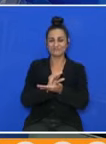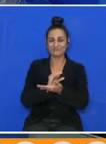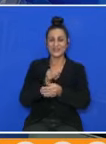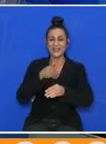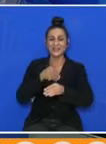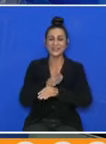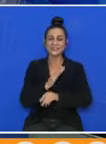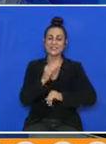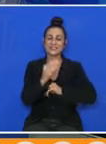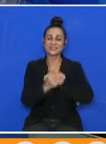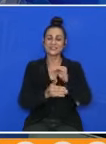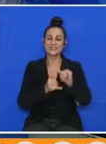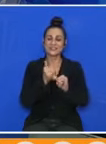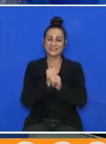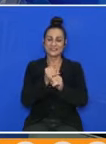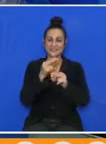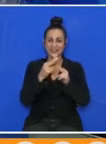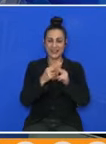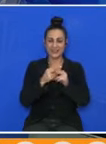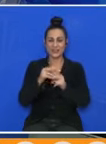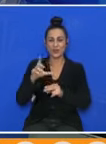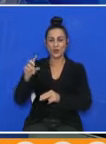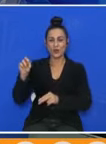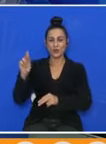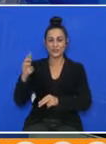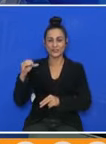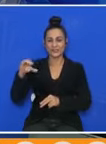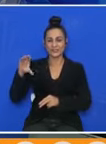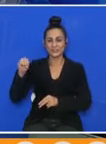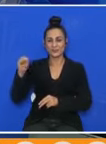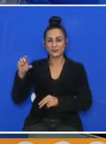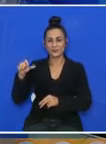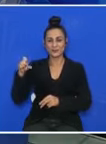acessando a página da Caixa. loterias.caixa.gov.br